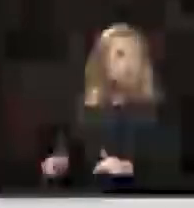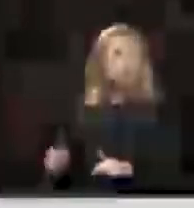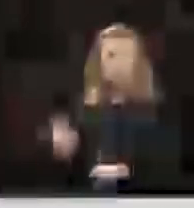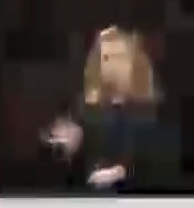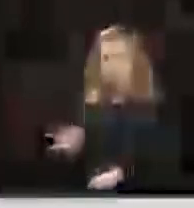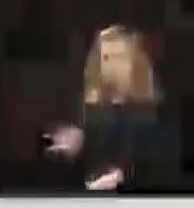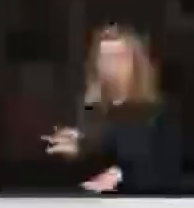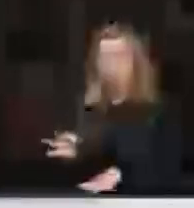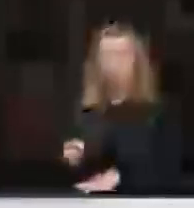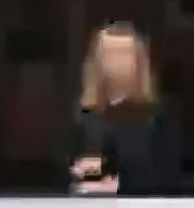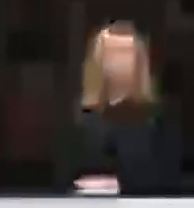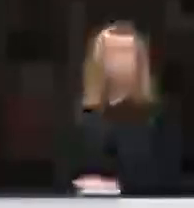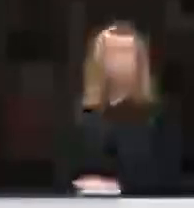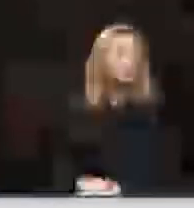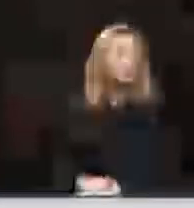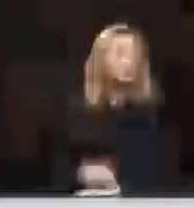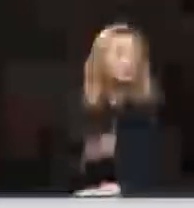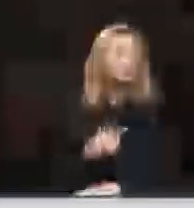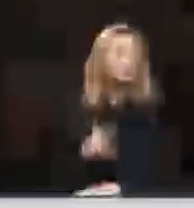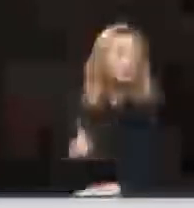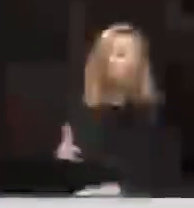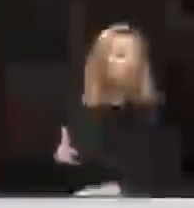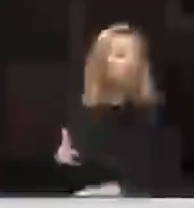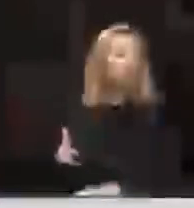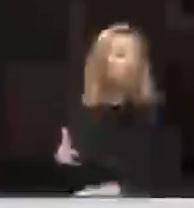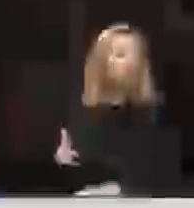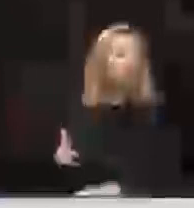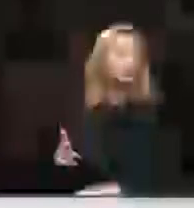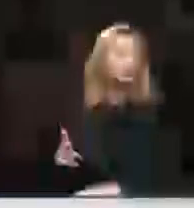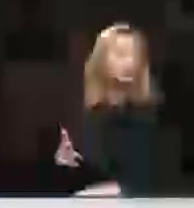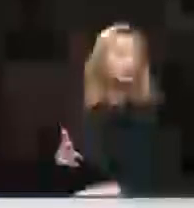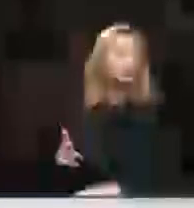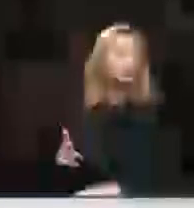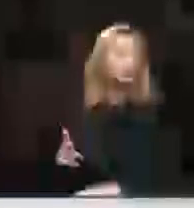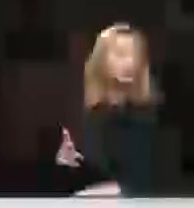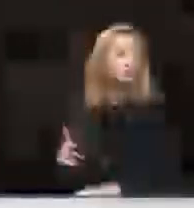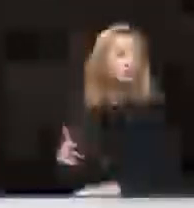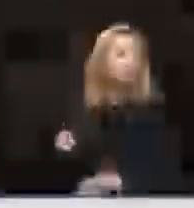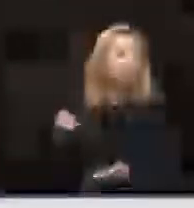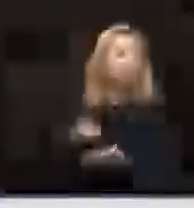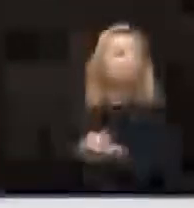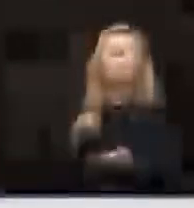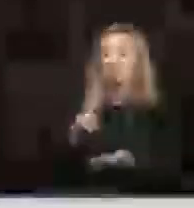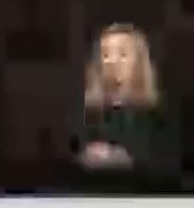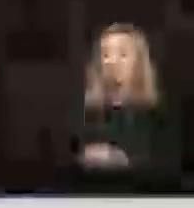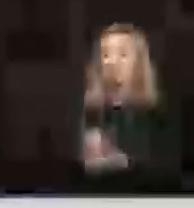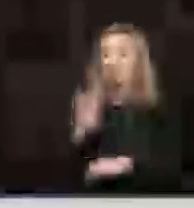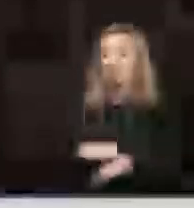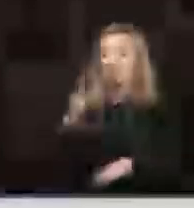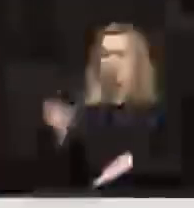seguramente não teremos mais a possibilidade de exigir o cumprimento da Constituição.